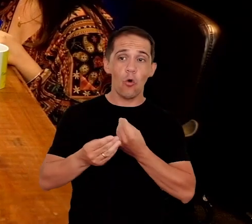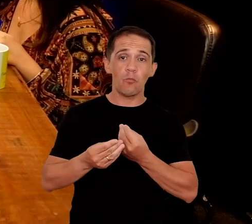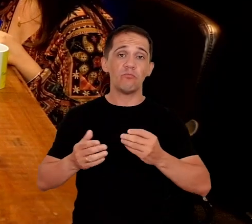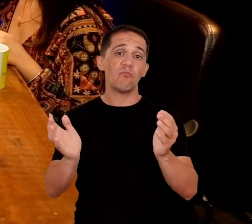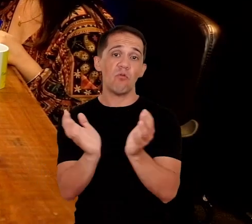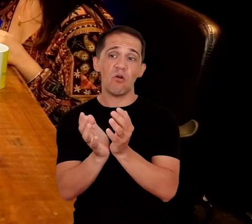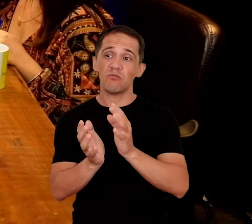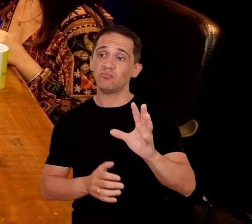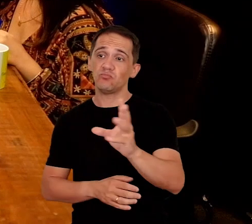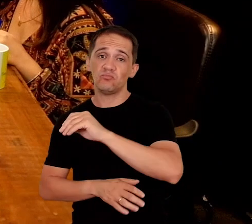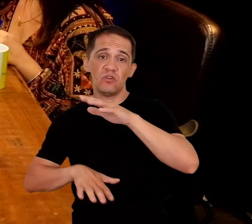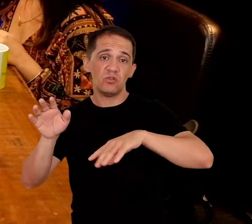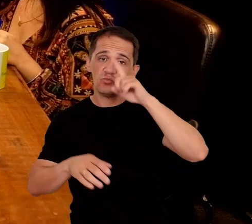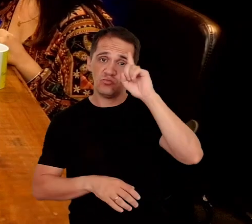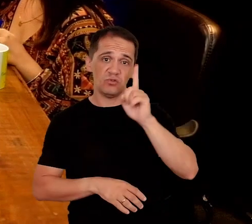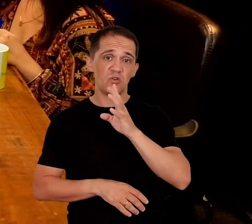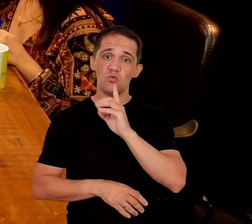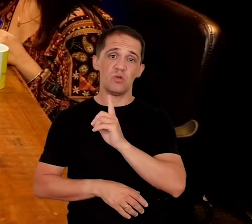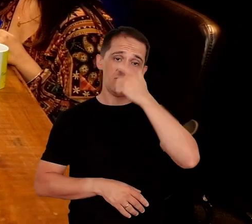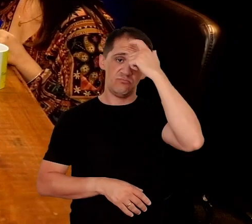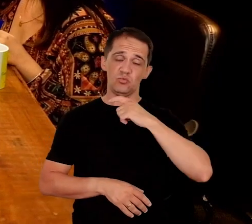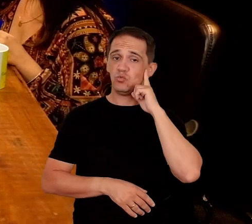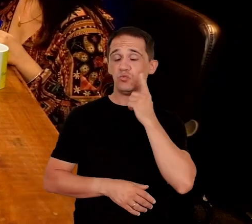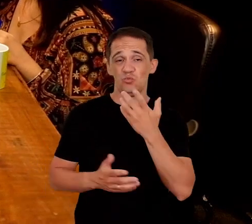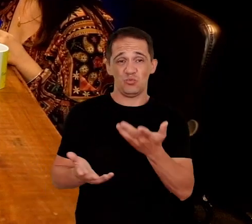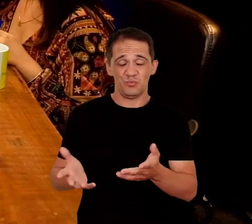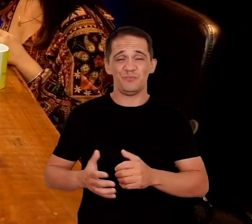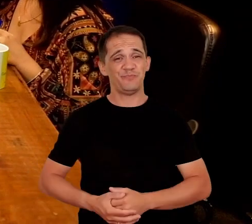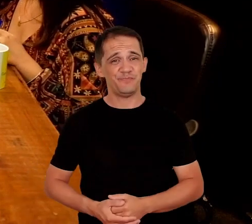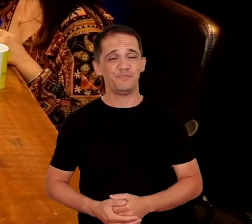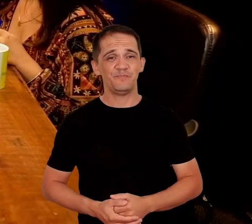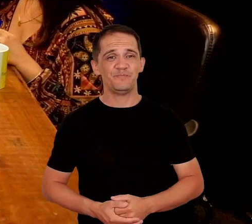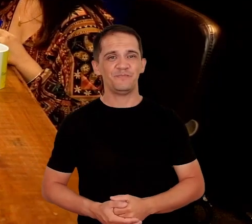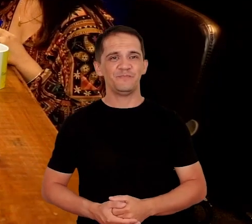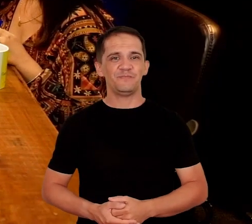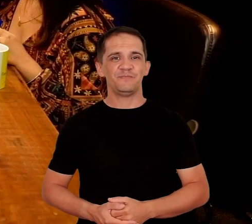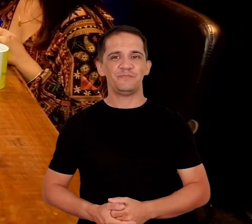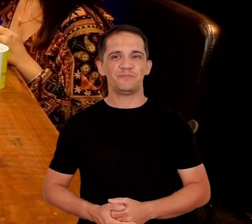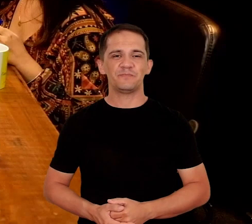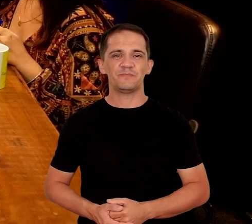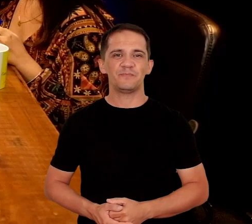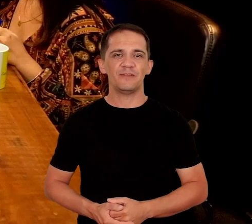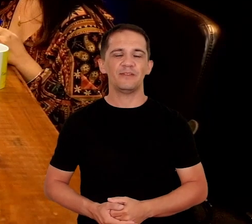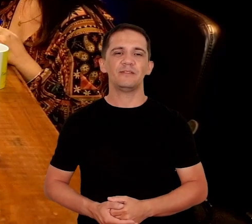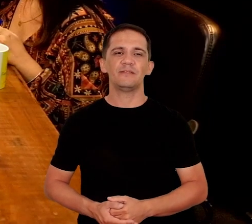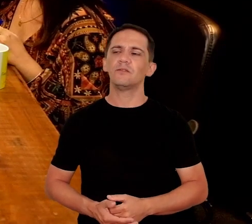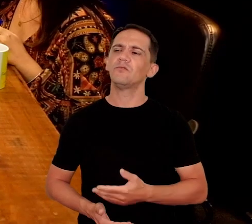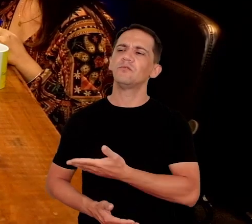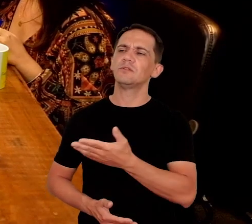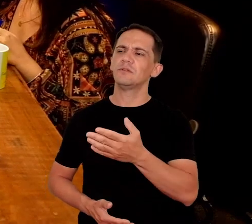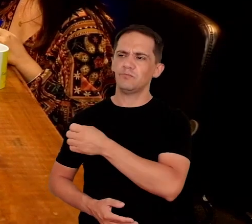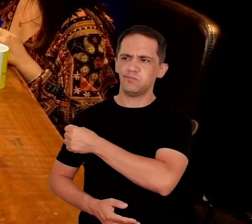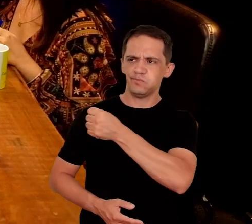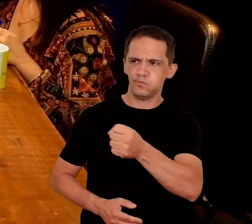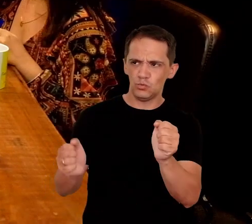para falar da sua vida que às vezes seus colegas não sabem, né? Aham. E que nem até, olha uma curiosidade, eu tenho nós, né? E daí casal- vocês,